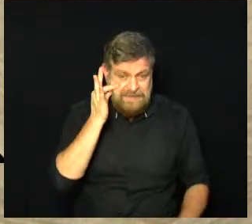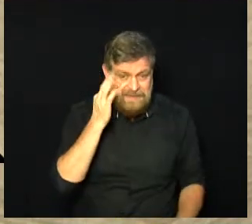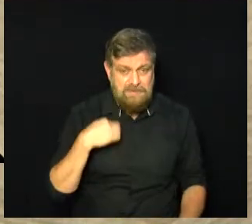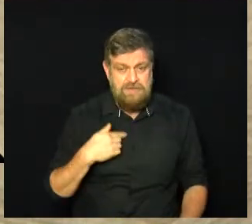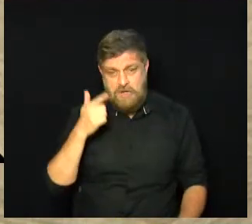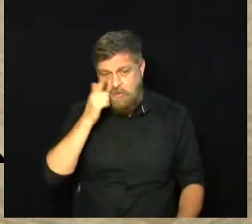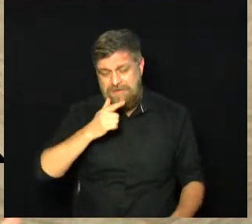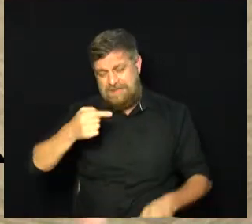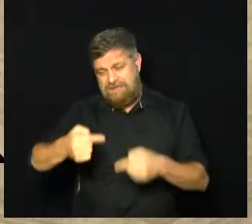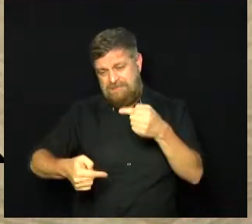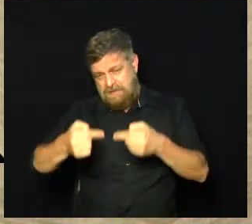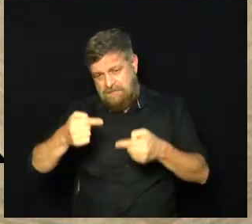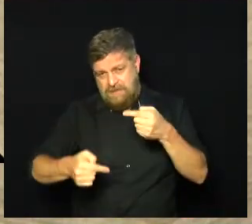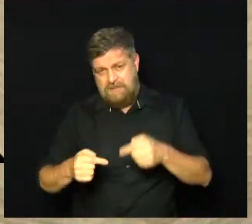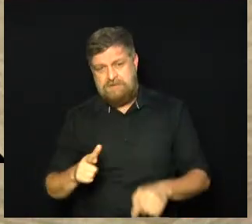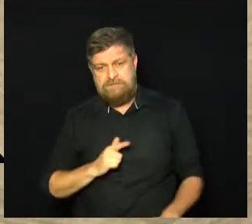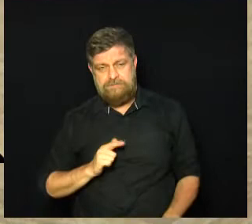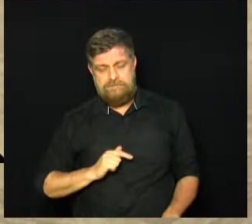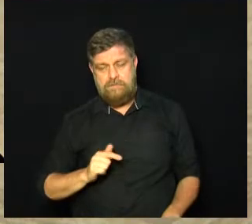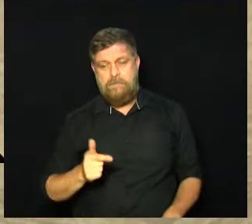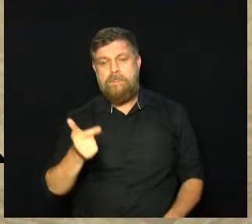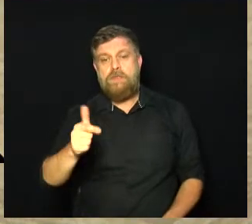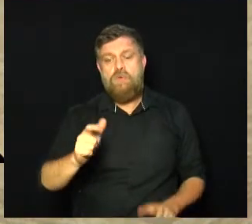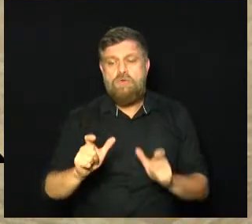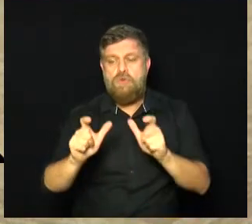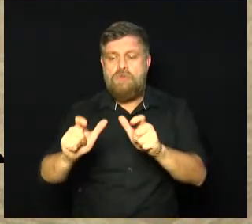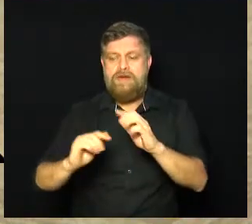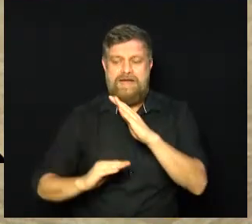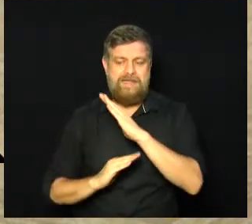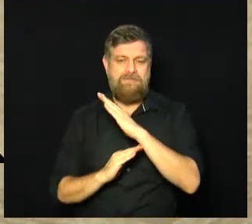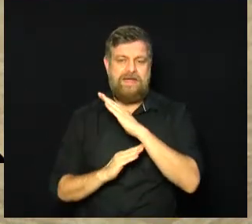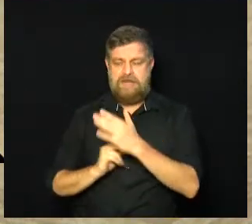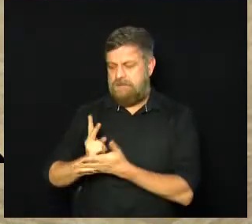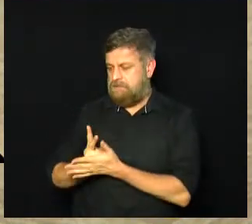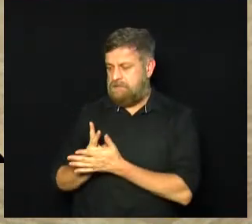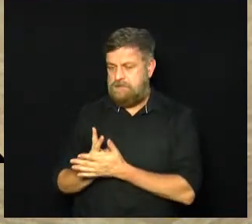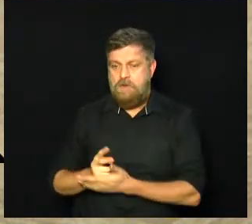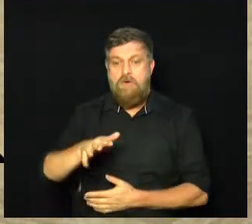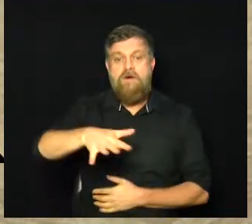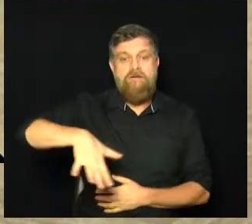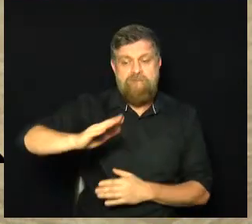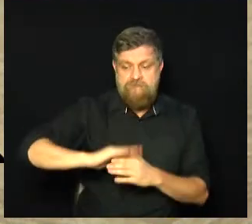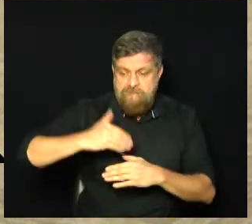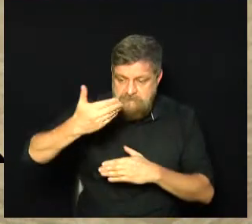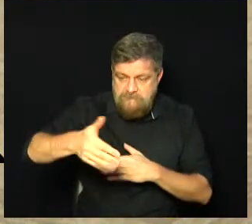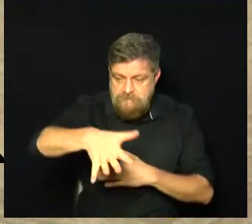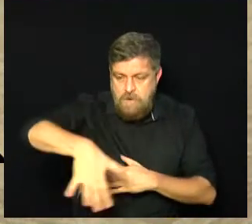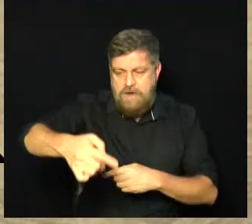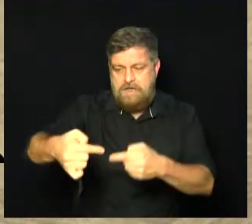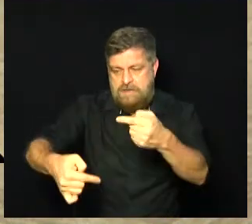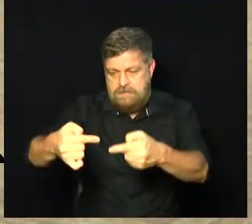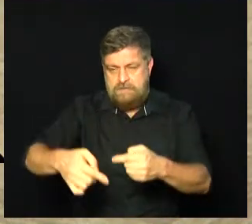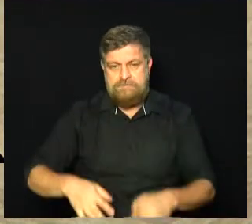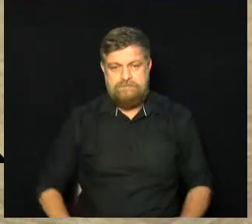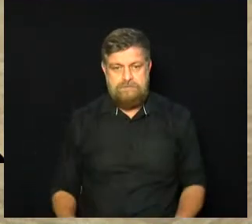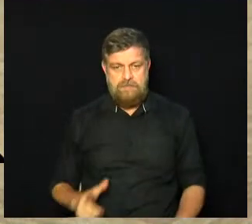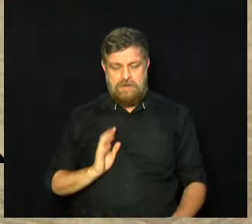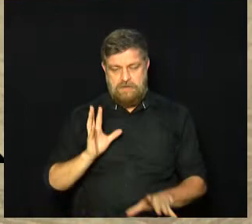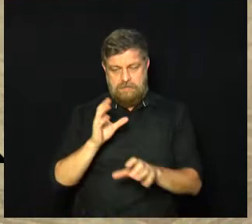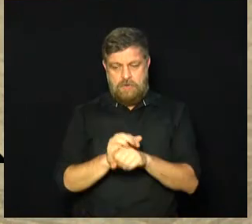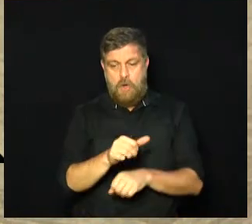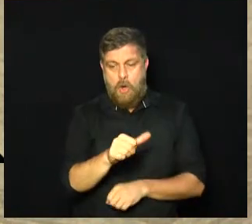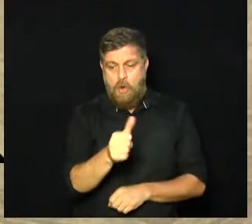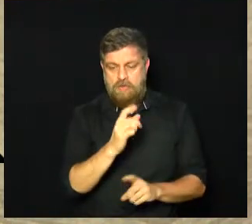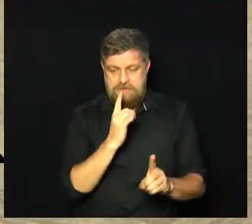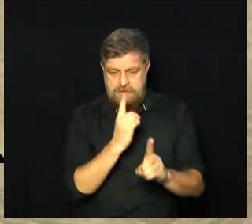esses debates, inclusive, fora dessa casa. Vereadora, no ano de 2021 foram ali 11 reuniões, 11 encontros,